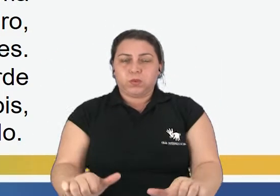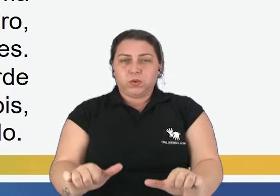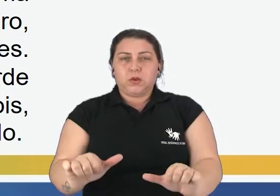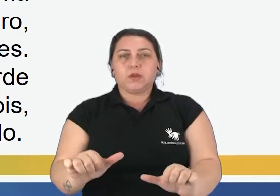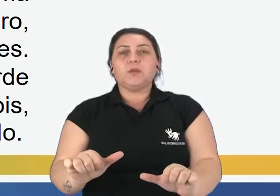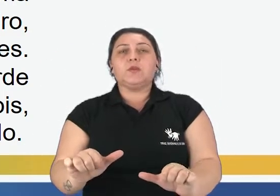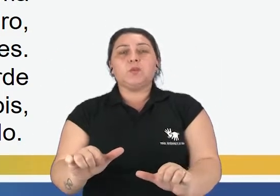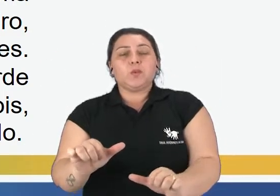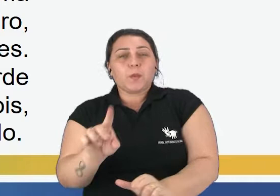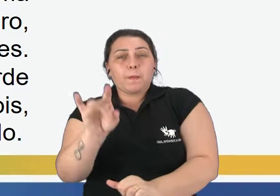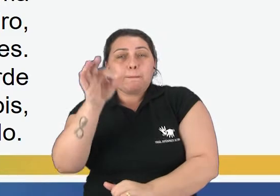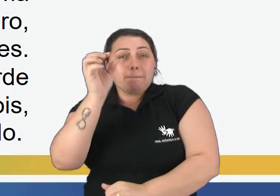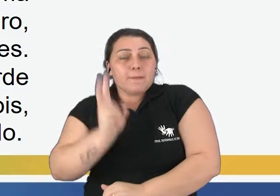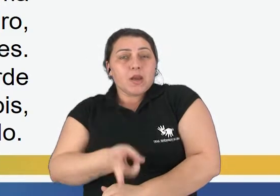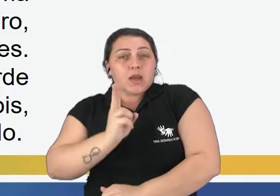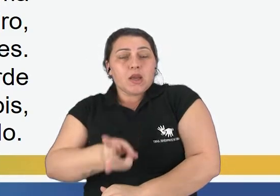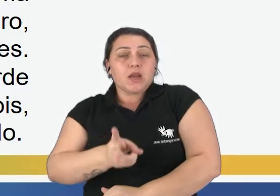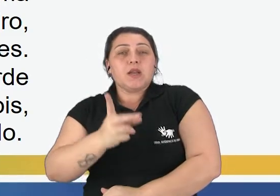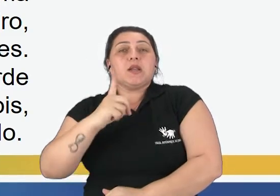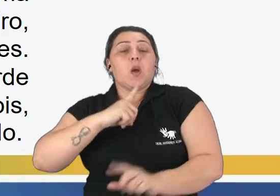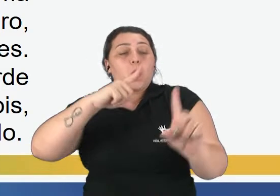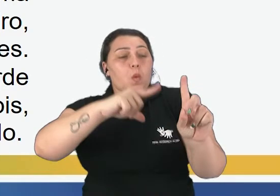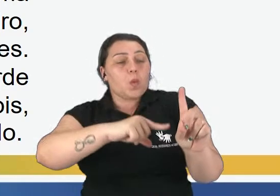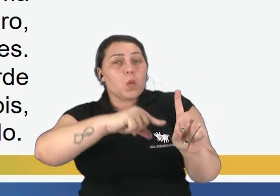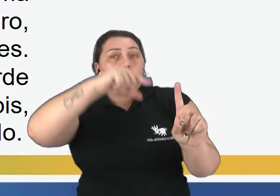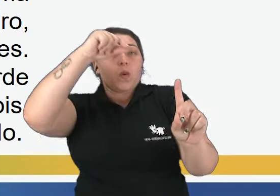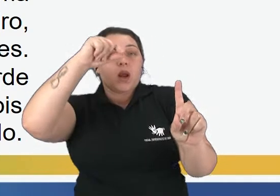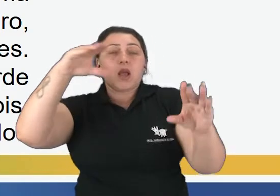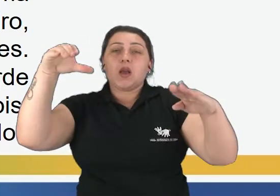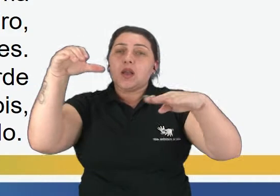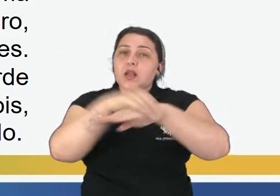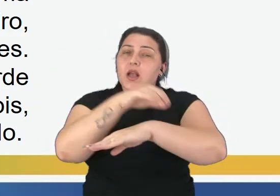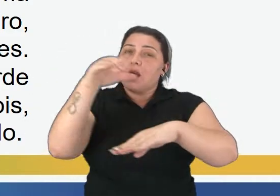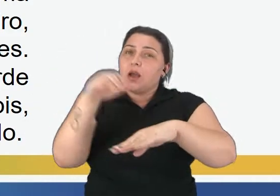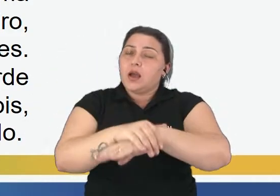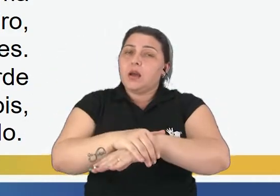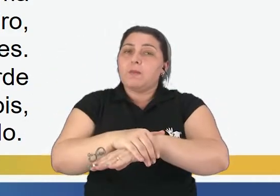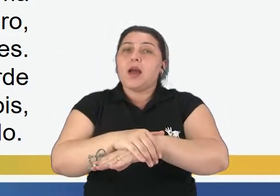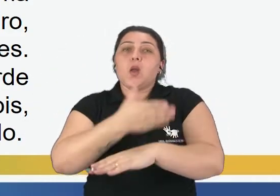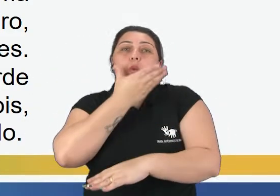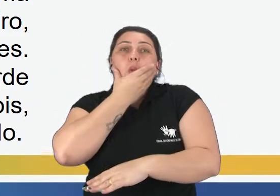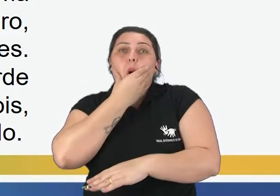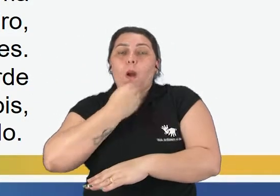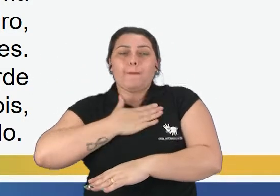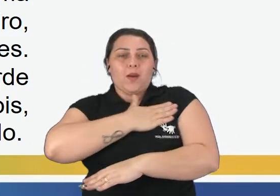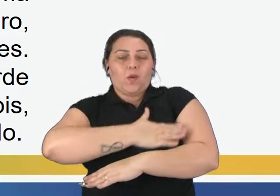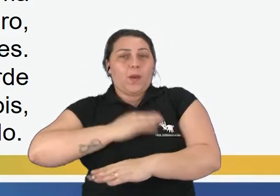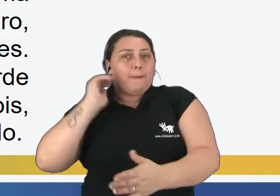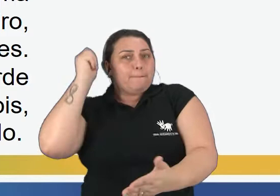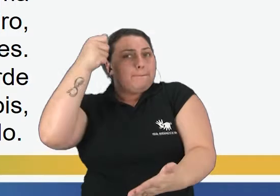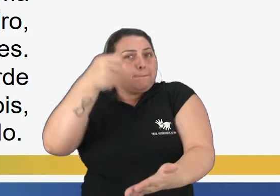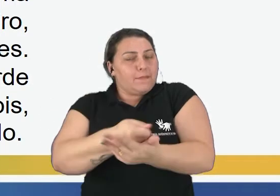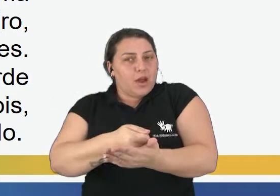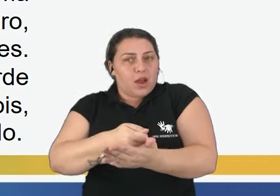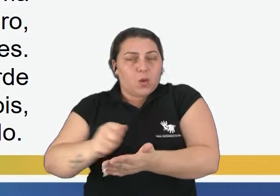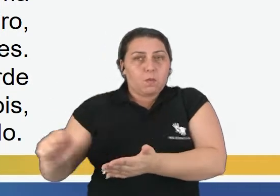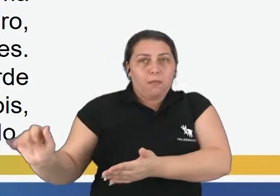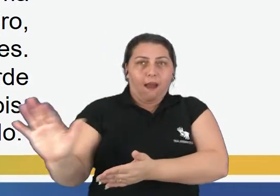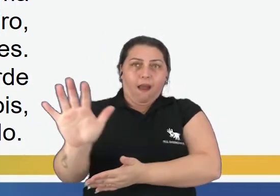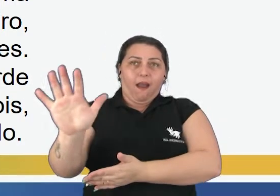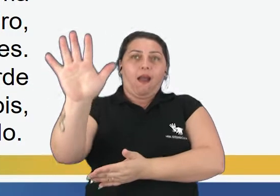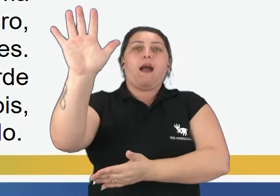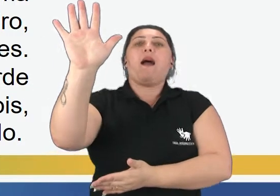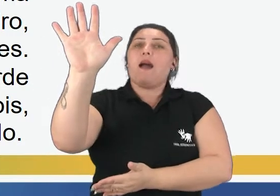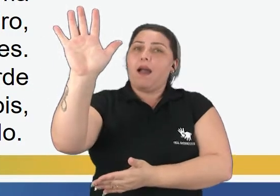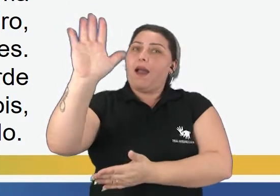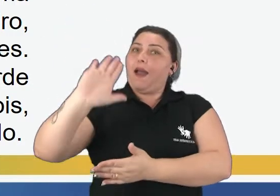Naquele mesmo dia, apareceu um cliente e os sapatos agradaram-lhe tanto que teria pago um preço